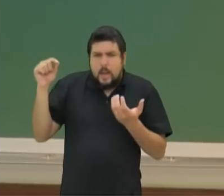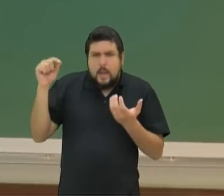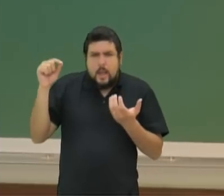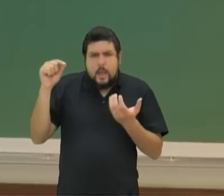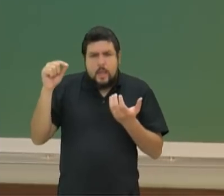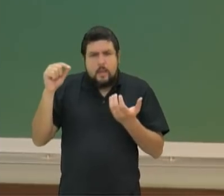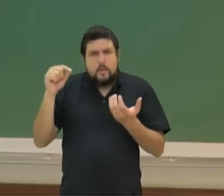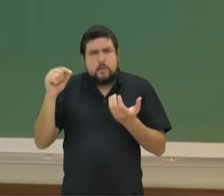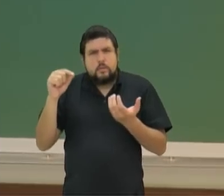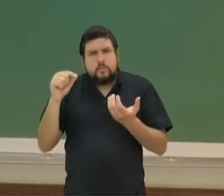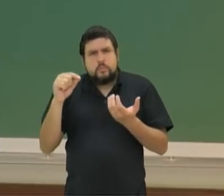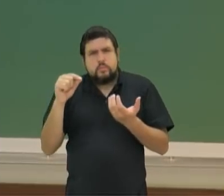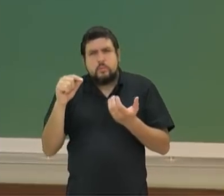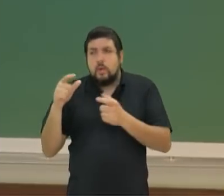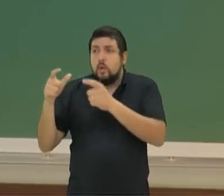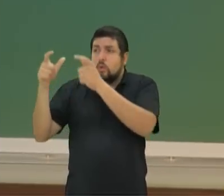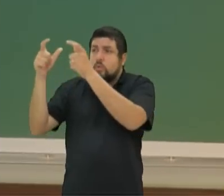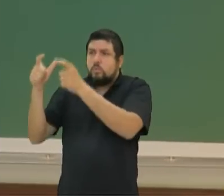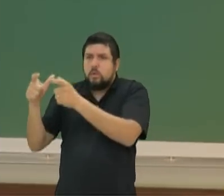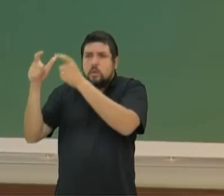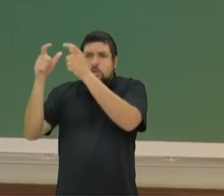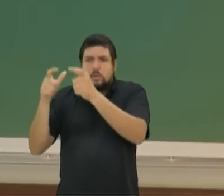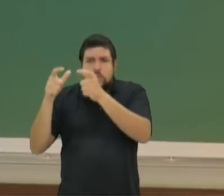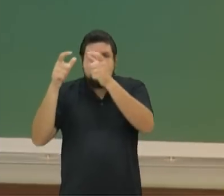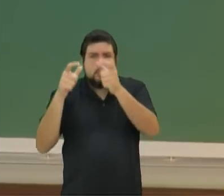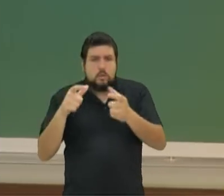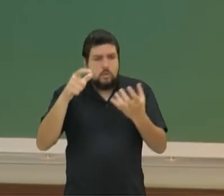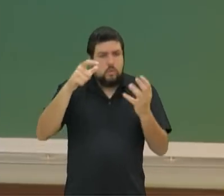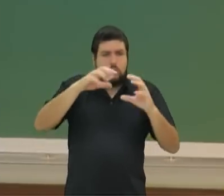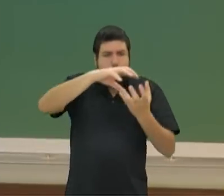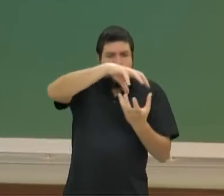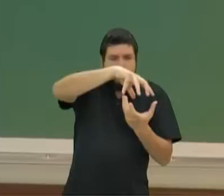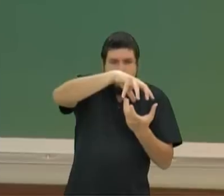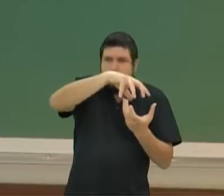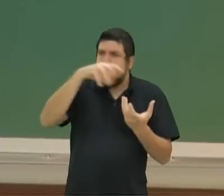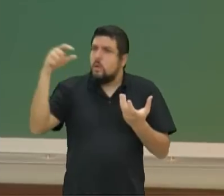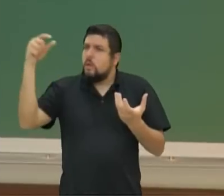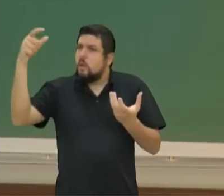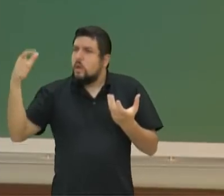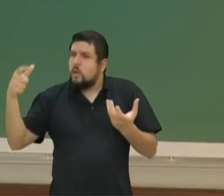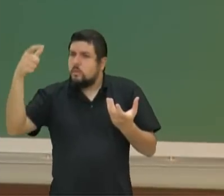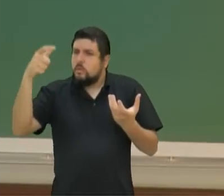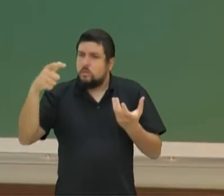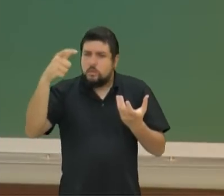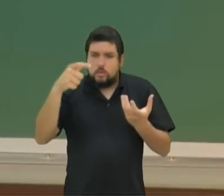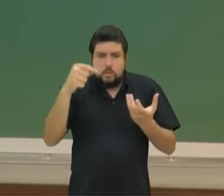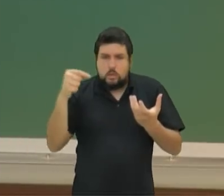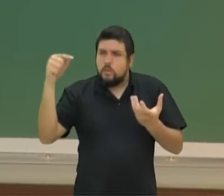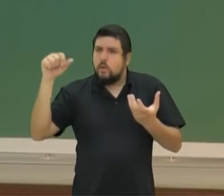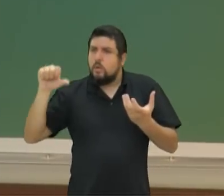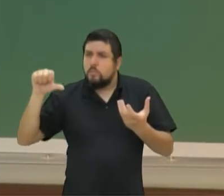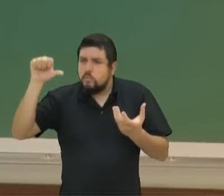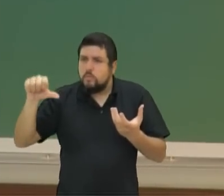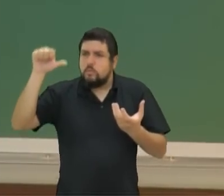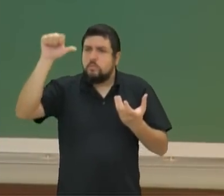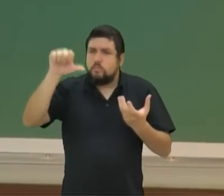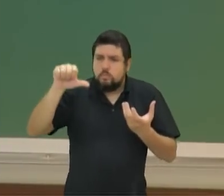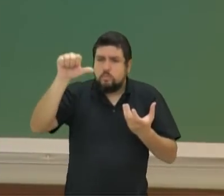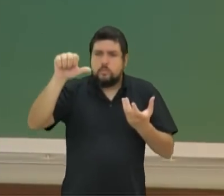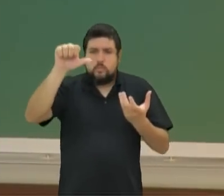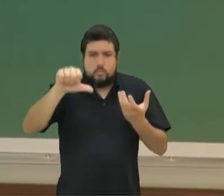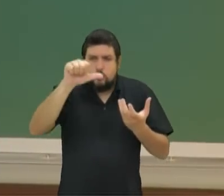ele foi mudando de localização, a gente troca o nome dele. Então, quando eu digo para vocês que a Terra foi bombardeada